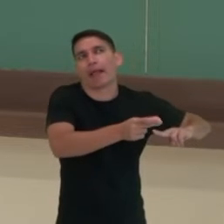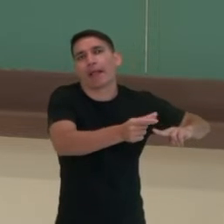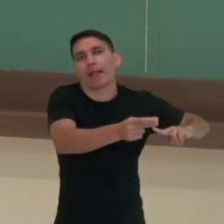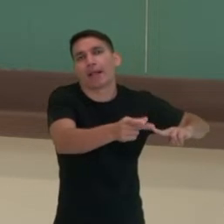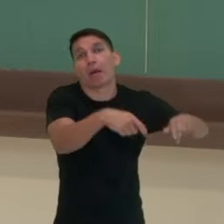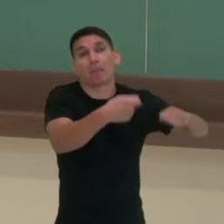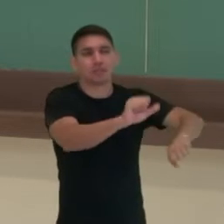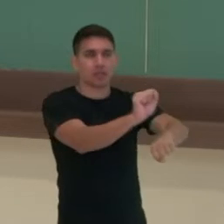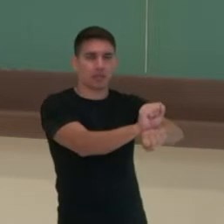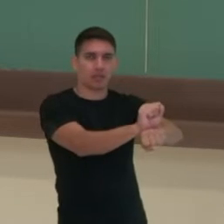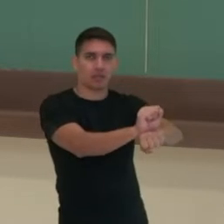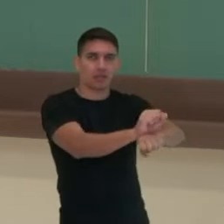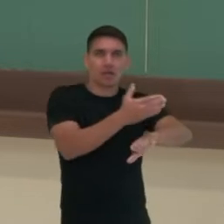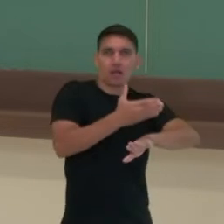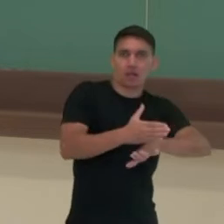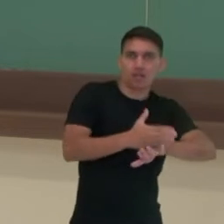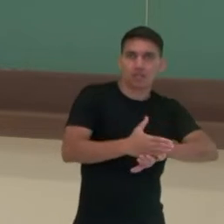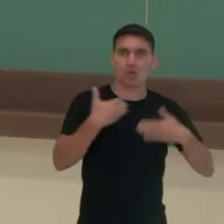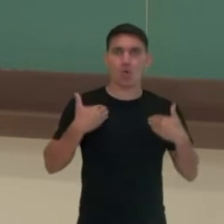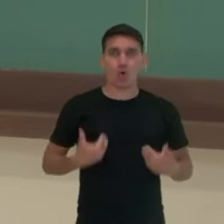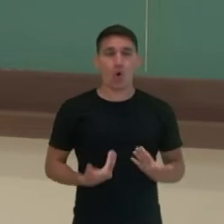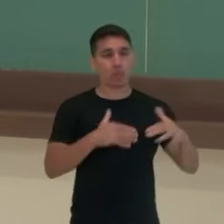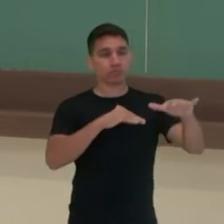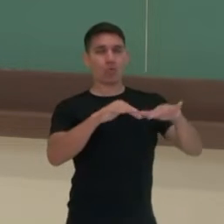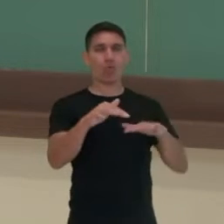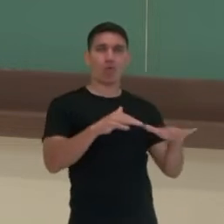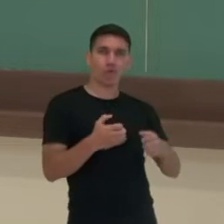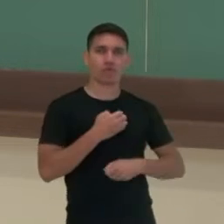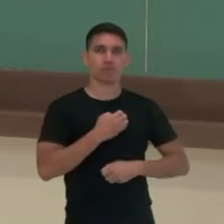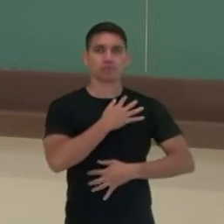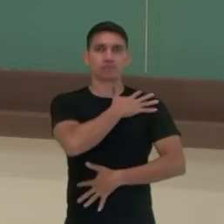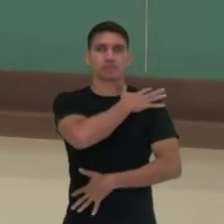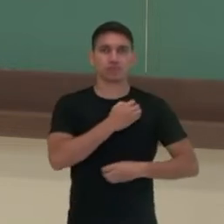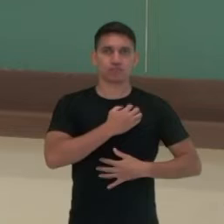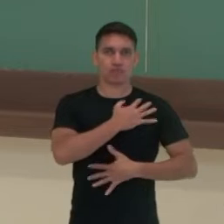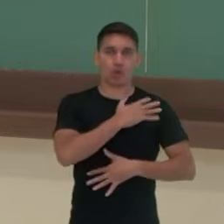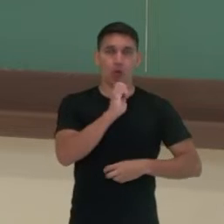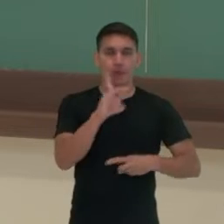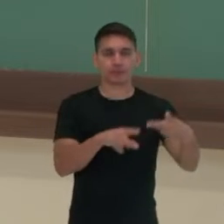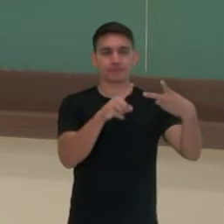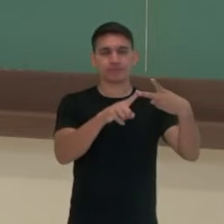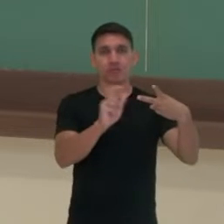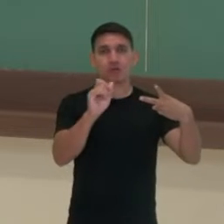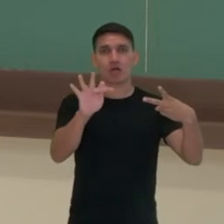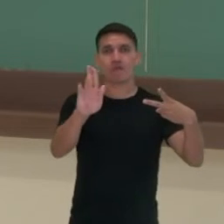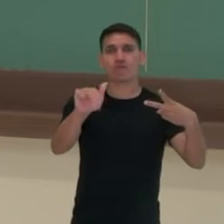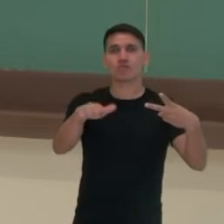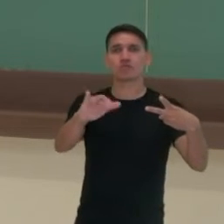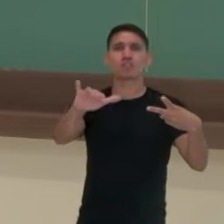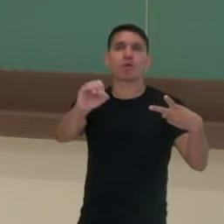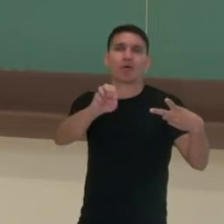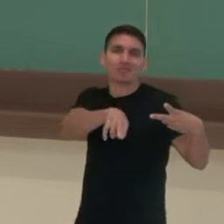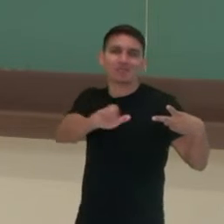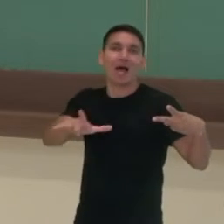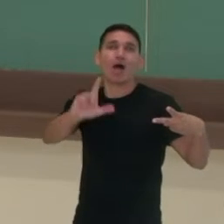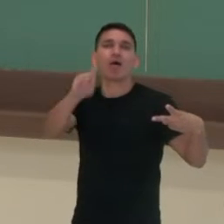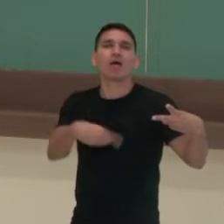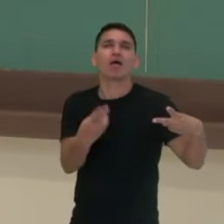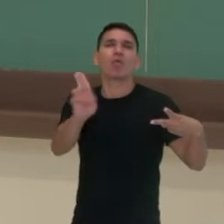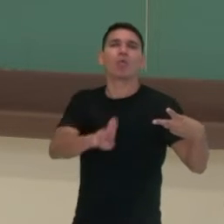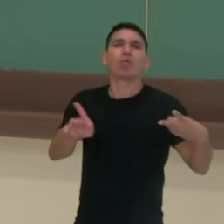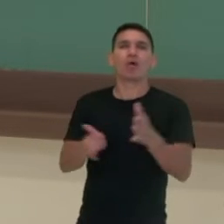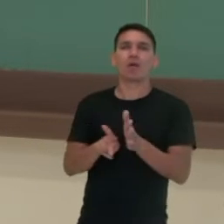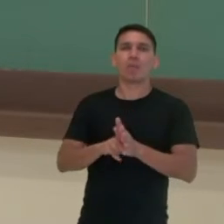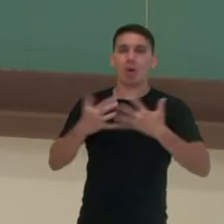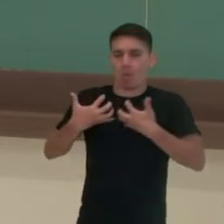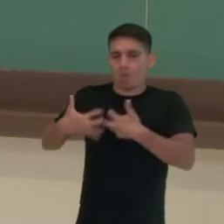ela fazer o corpo se movimentar, a circulação e tudo mais. Ginástica funcional é aquela em que utiliza, né, as funcionalidades